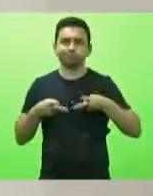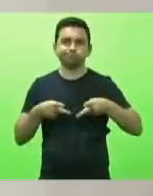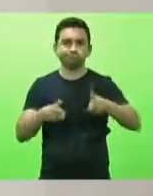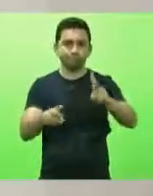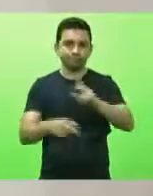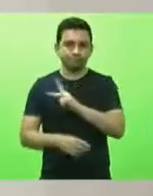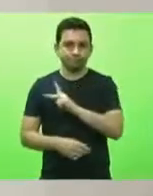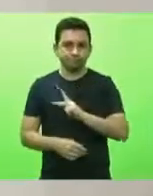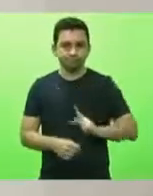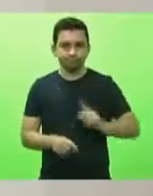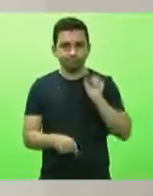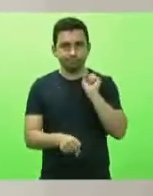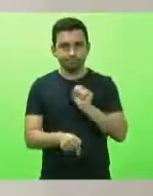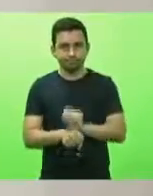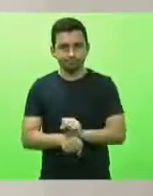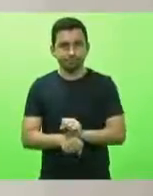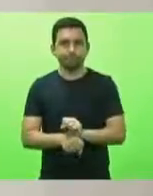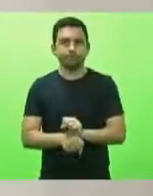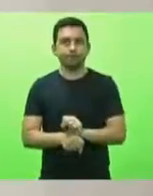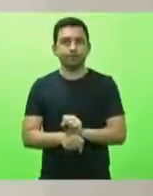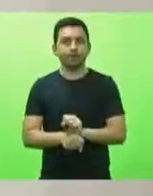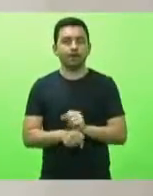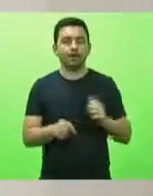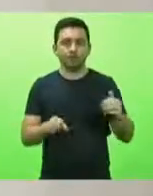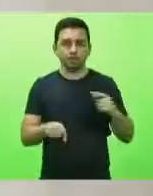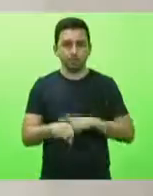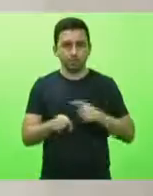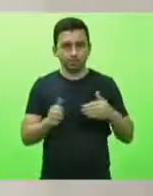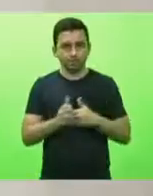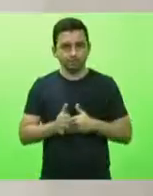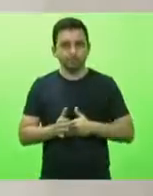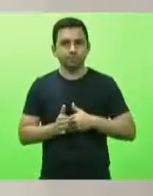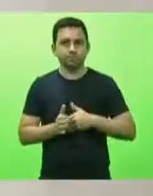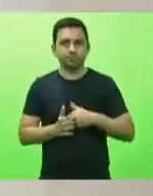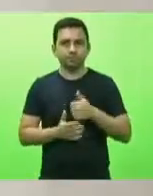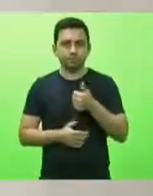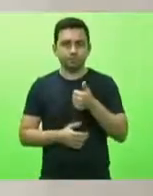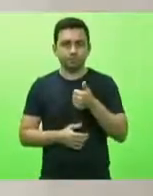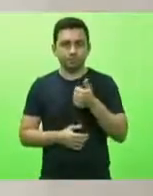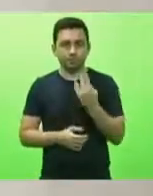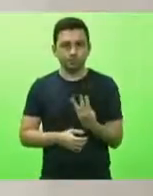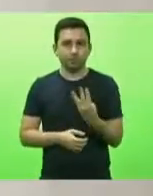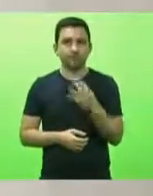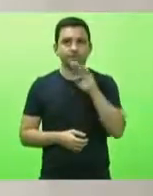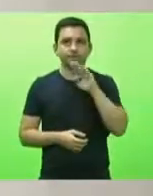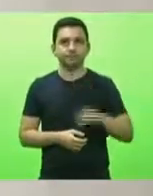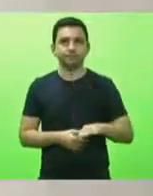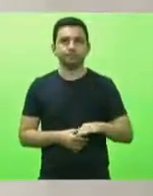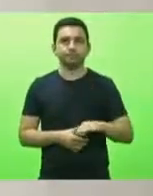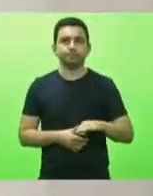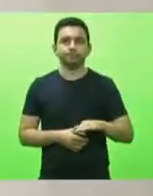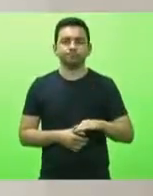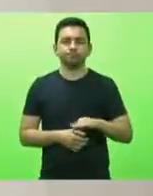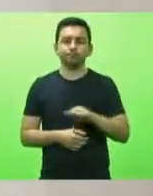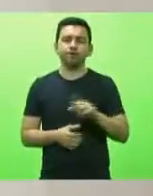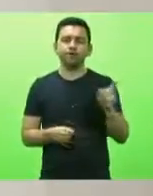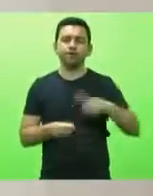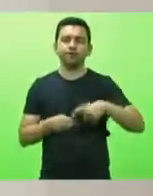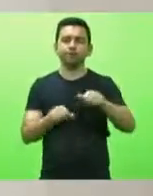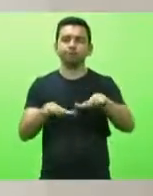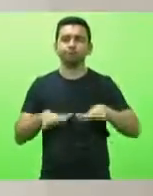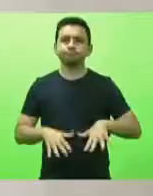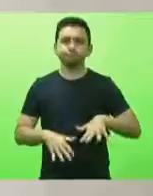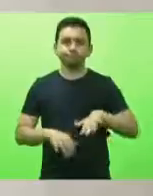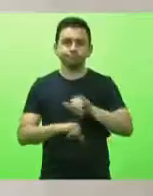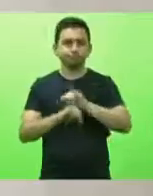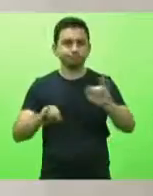presidente suspendeu a sessão até às 16 horas. Reaberta a sessão, o senhor presidente deu conhecimento ao plenário